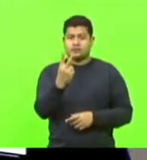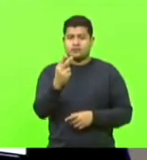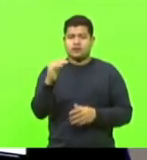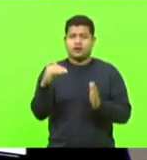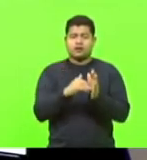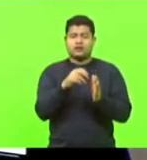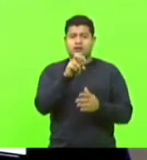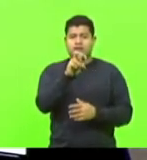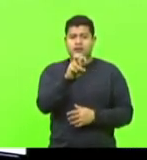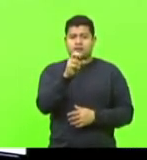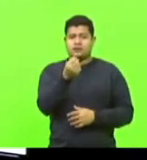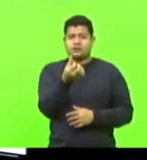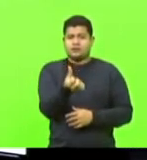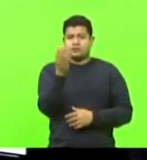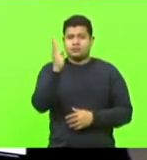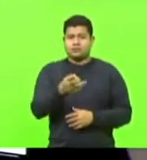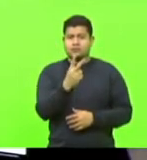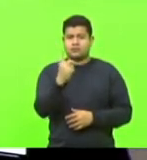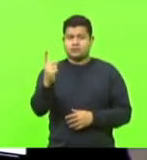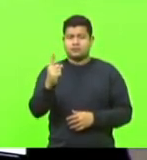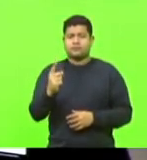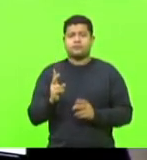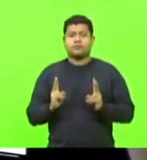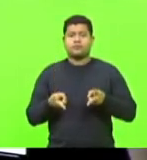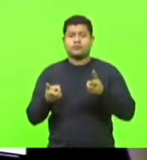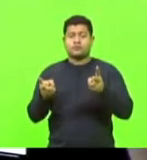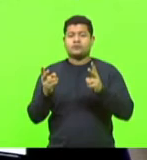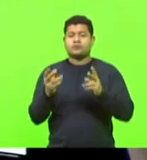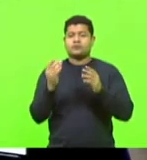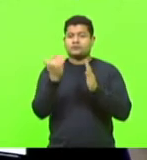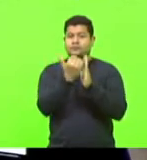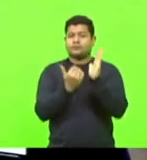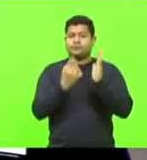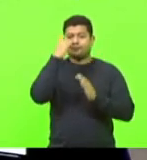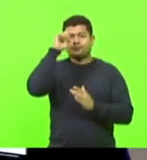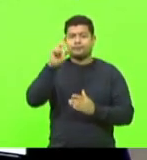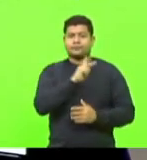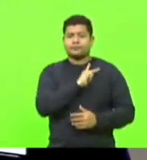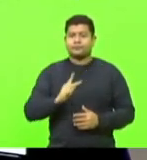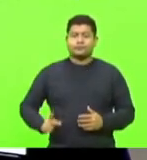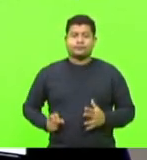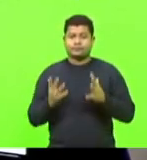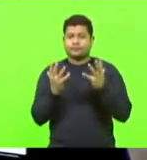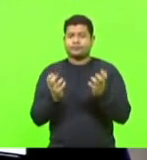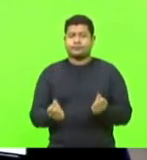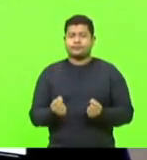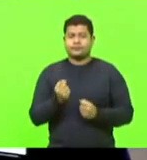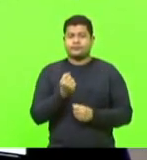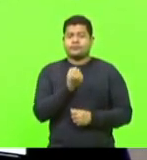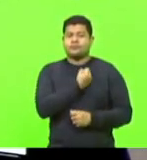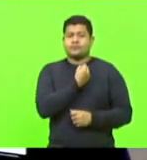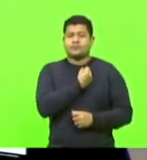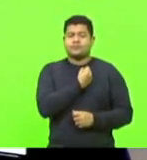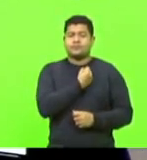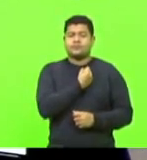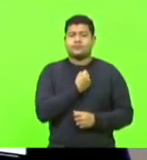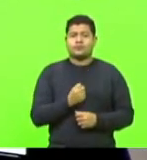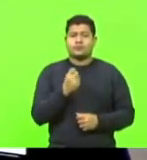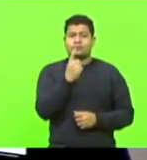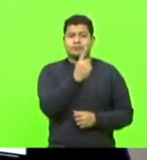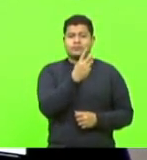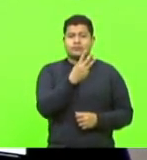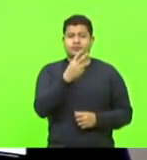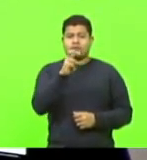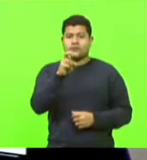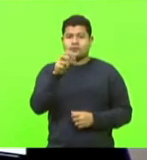582/586/2021. Dando continuidade à ordem do dia, o senhor presidente deferiu os requerimentos números